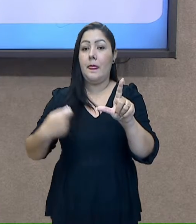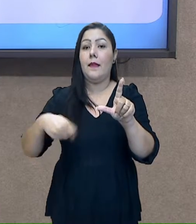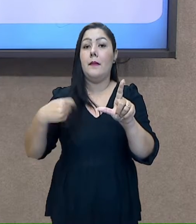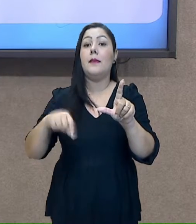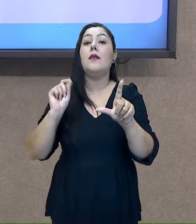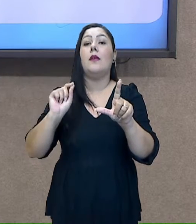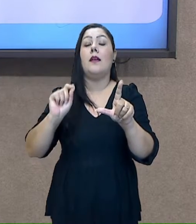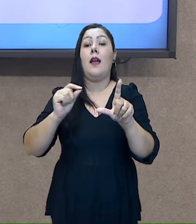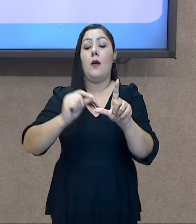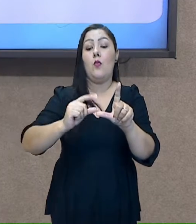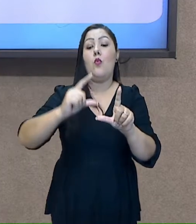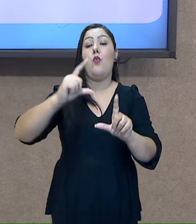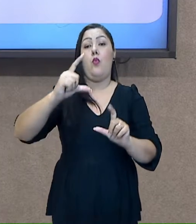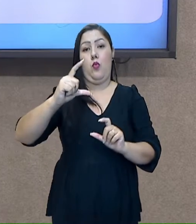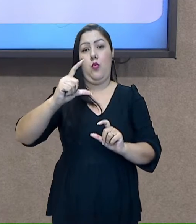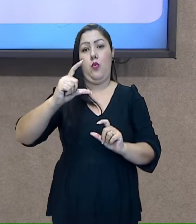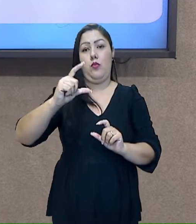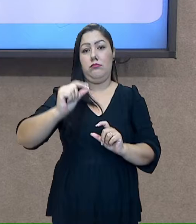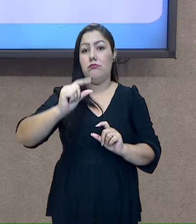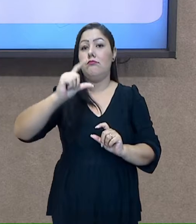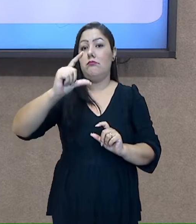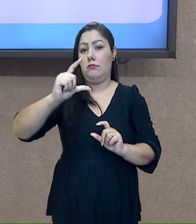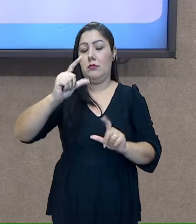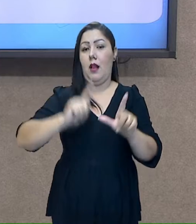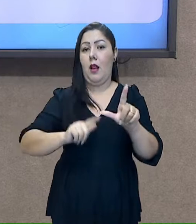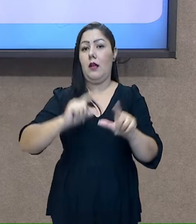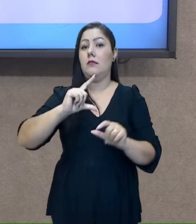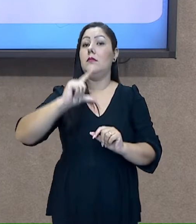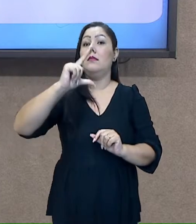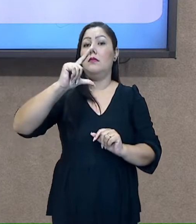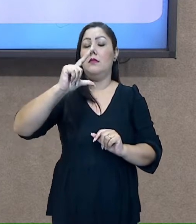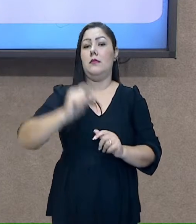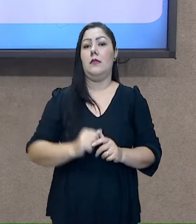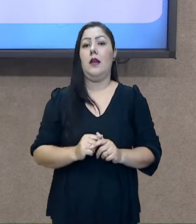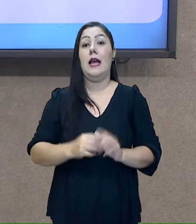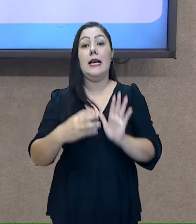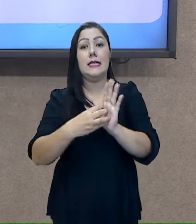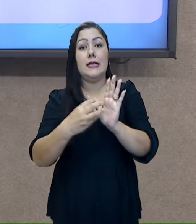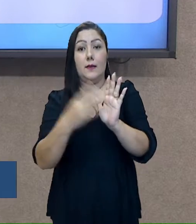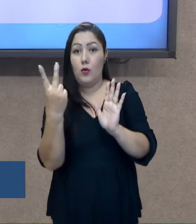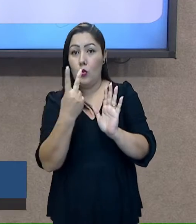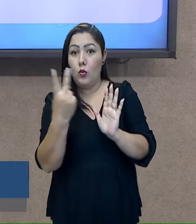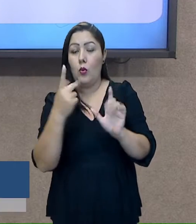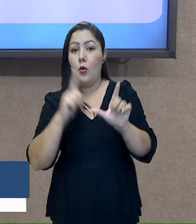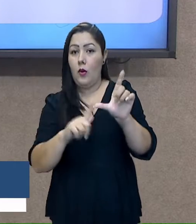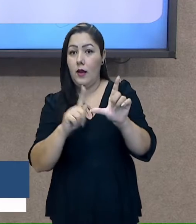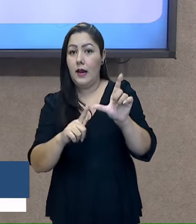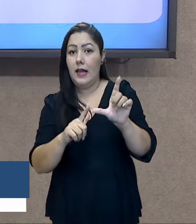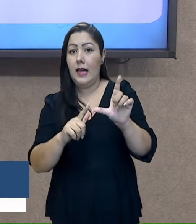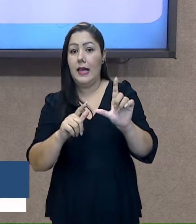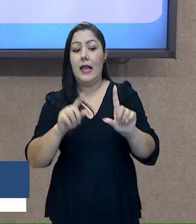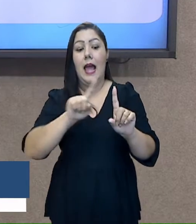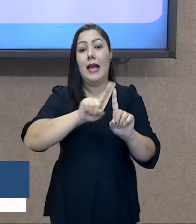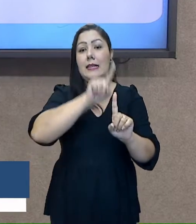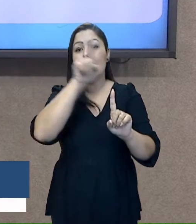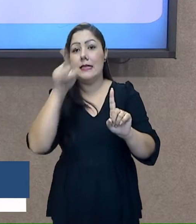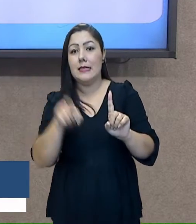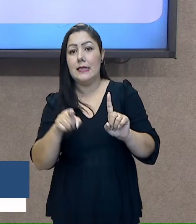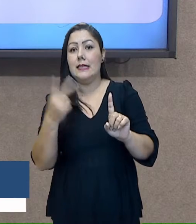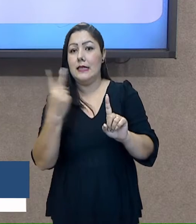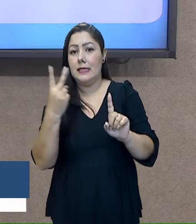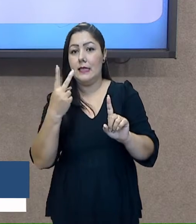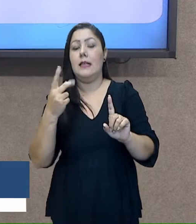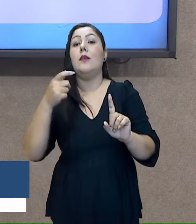é maiúscula. Quando o símbolo é formado por duas letras, a segunda letra